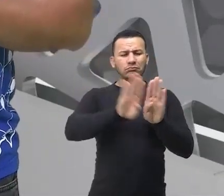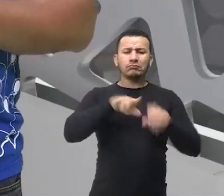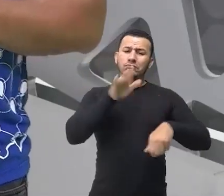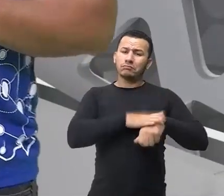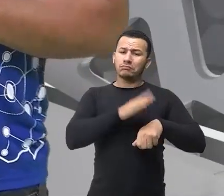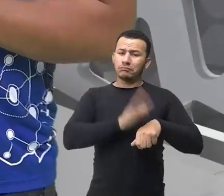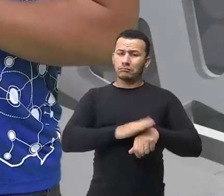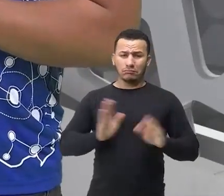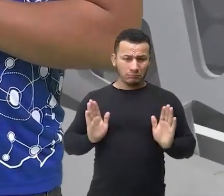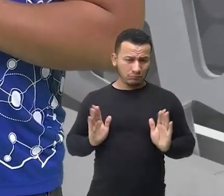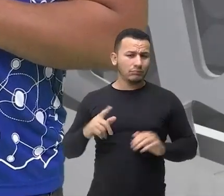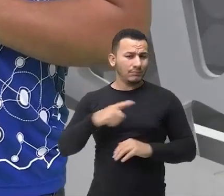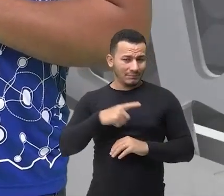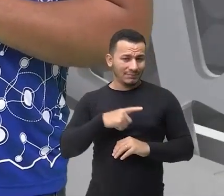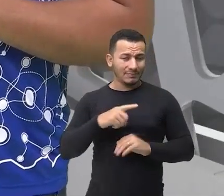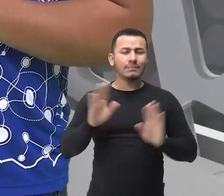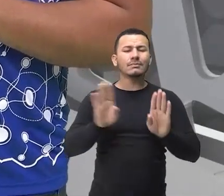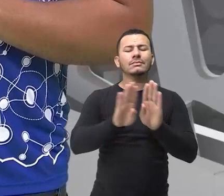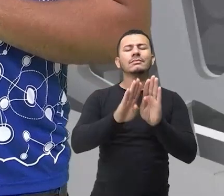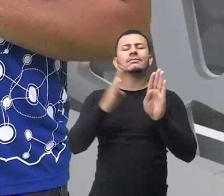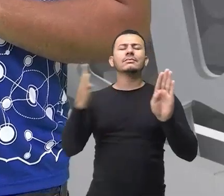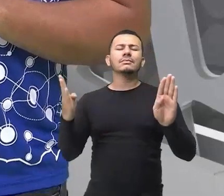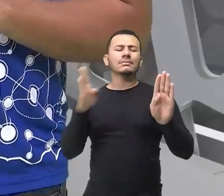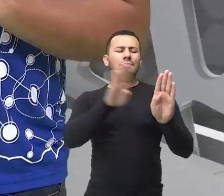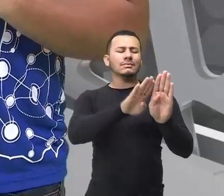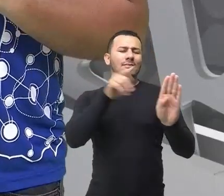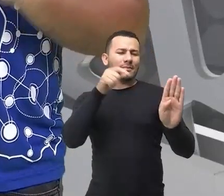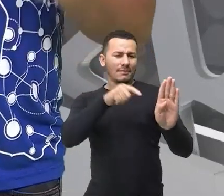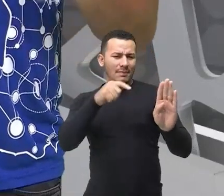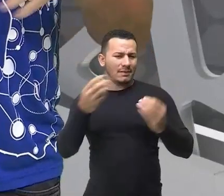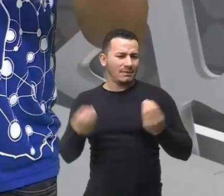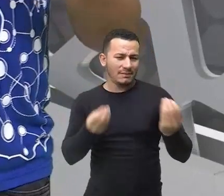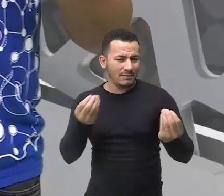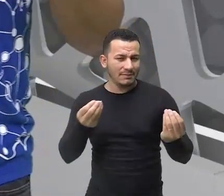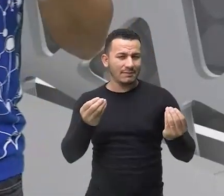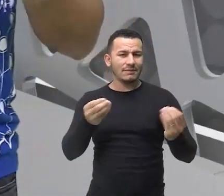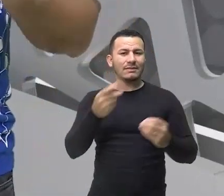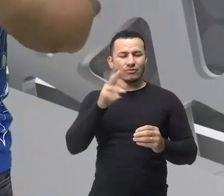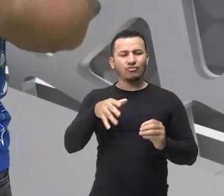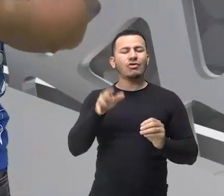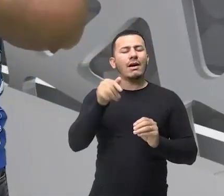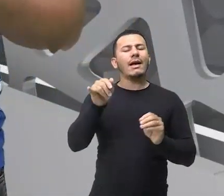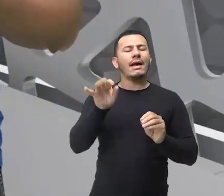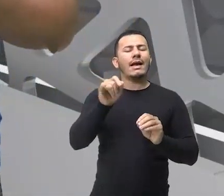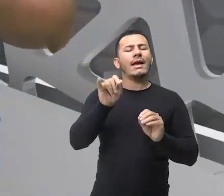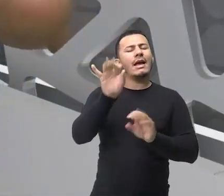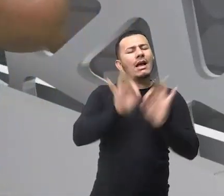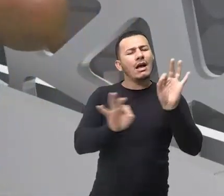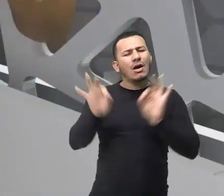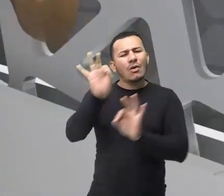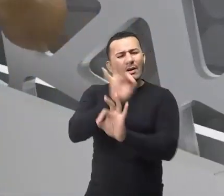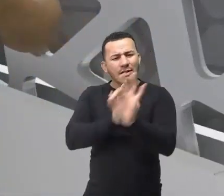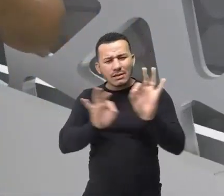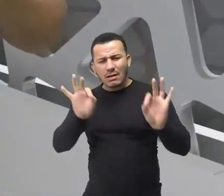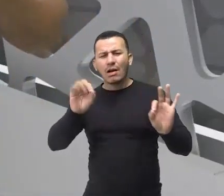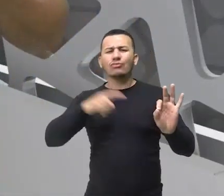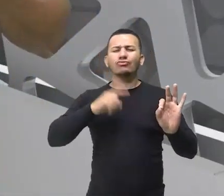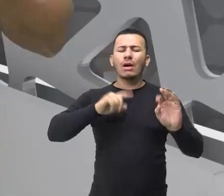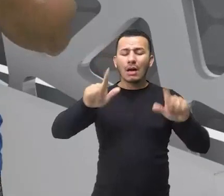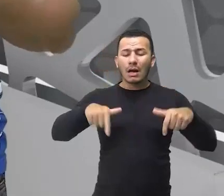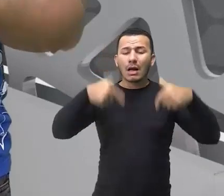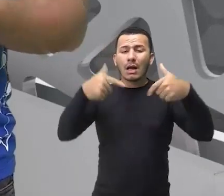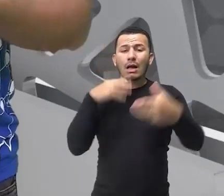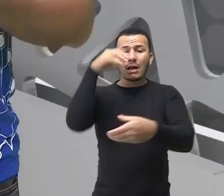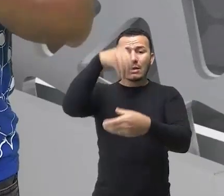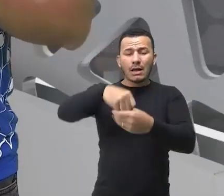sozinha. Observem que esta porta aqui, certo? Ela foi personificada, ela recebeu